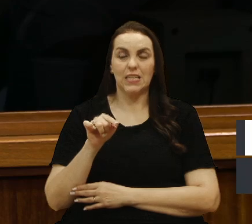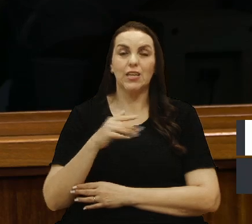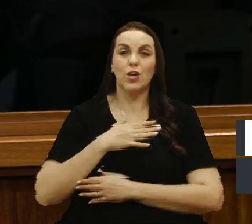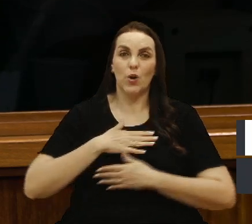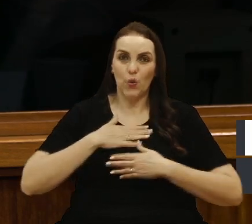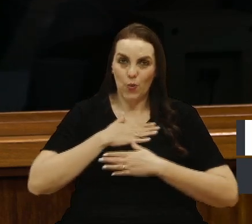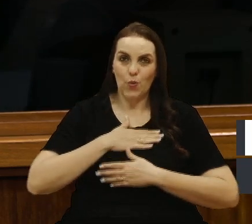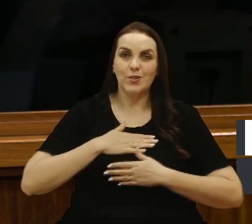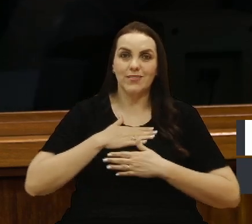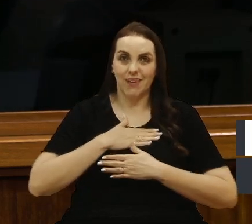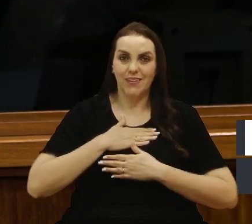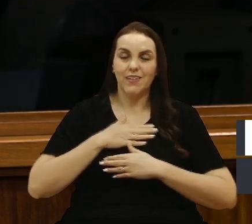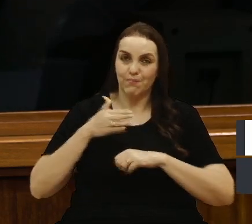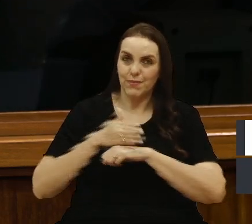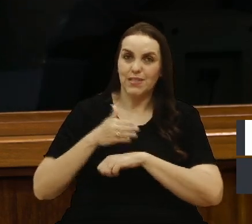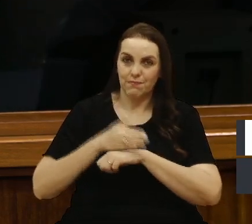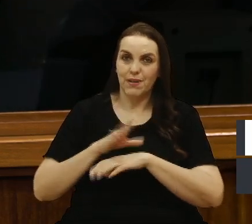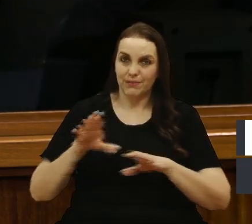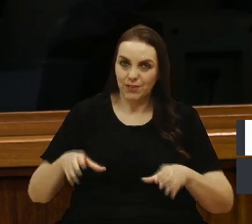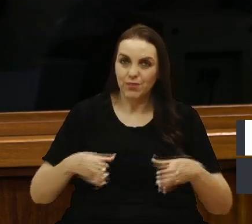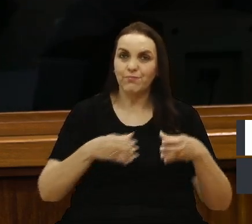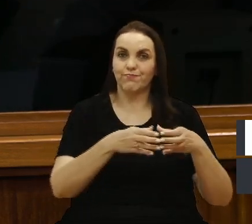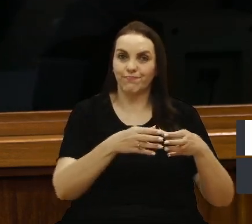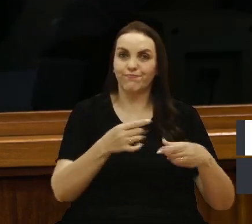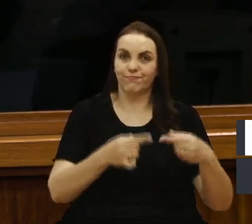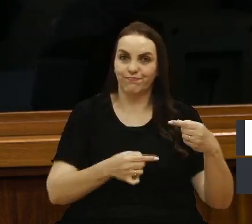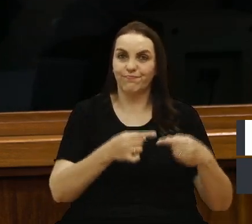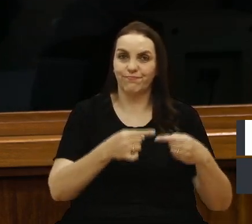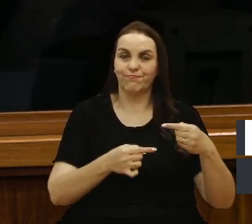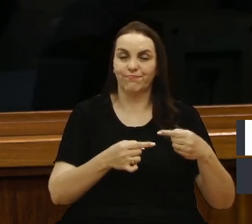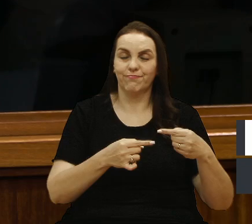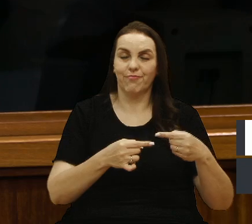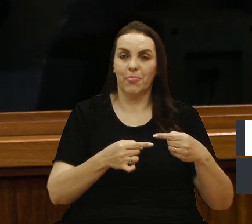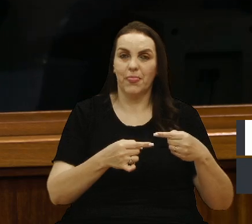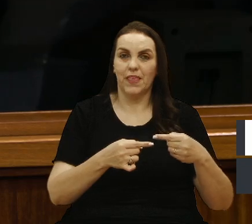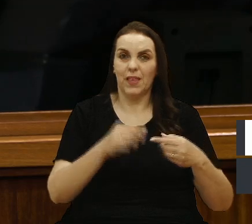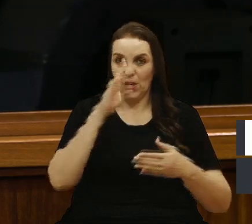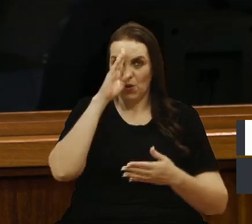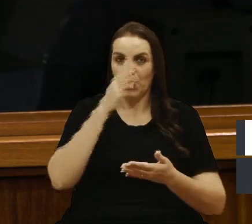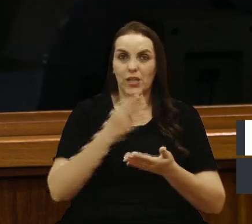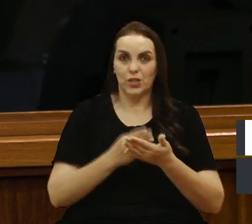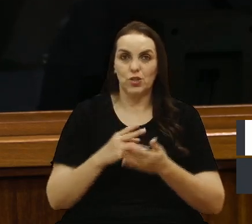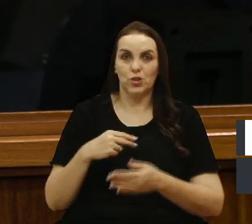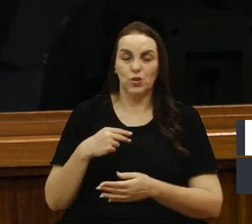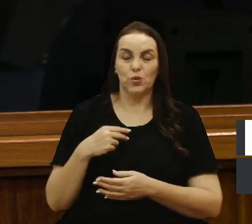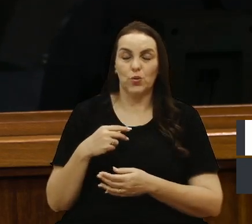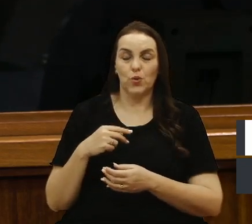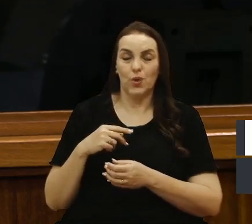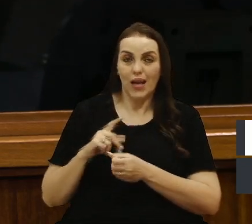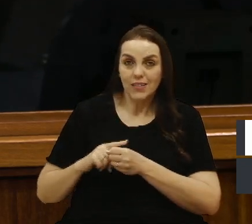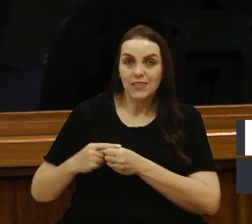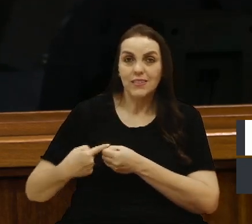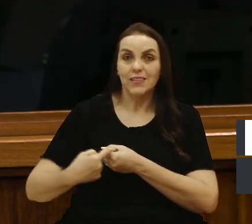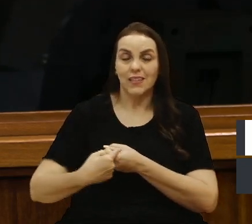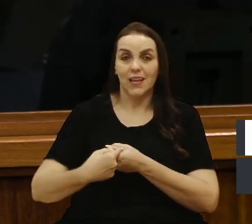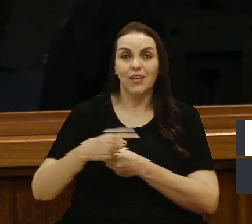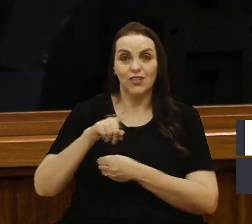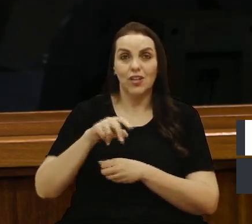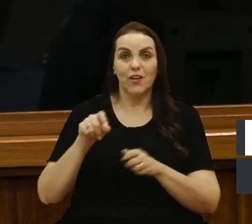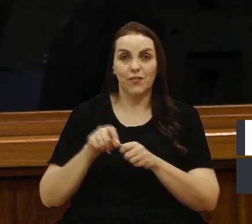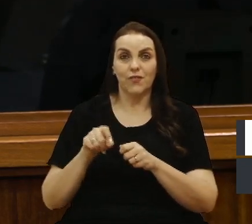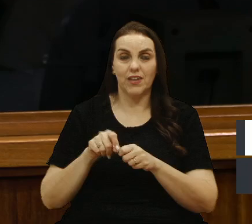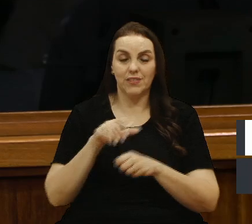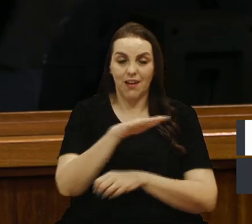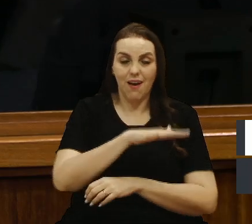de participar dessa frente, porque eu acho que a gente tem que... O município ele é feito do campo, da